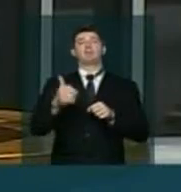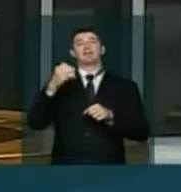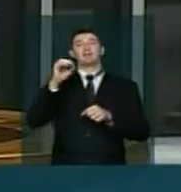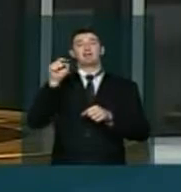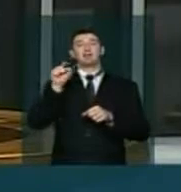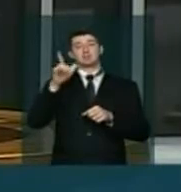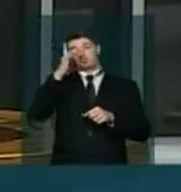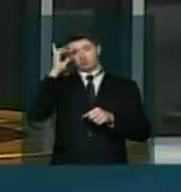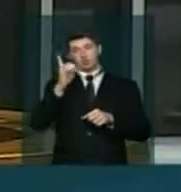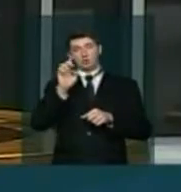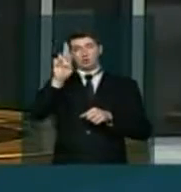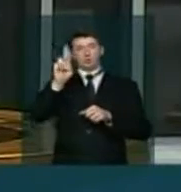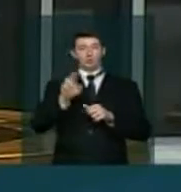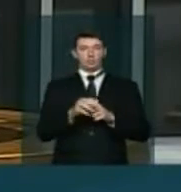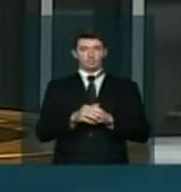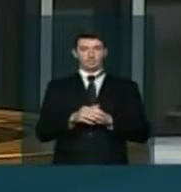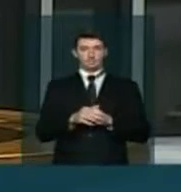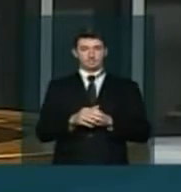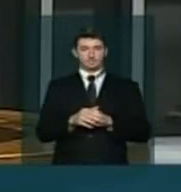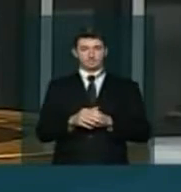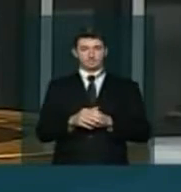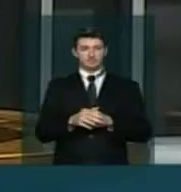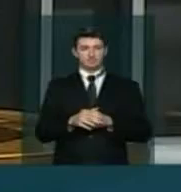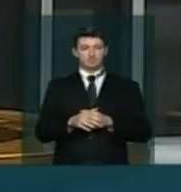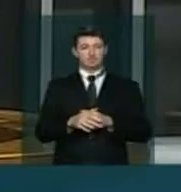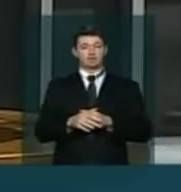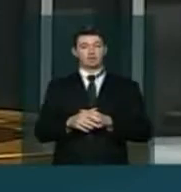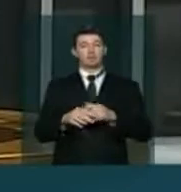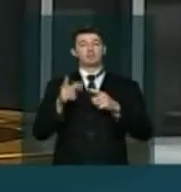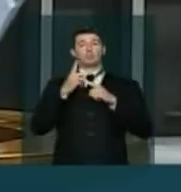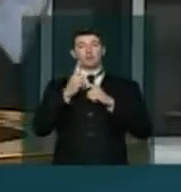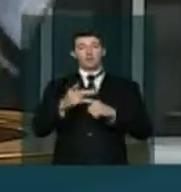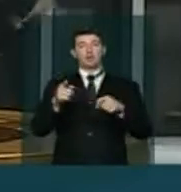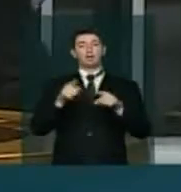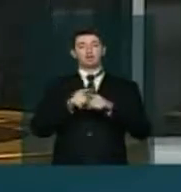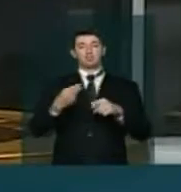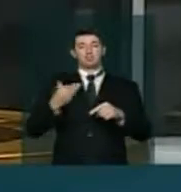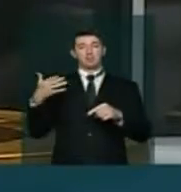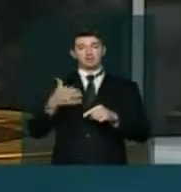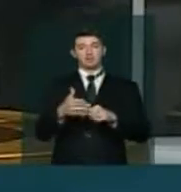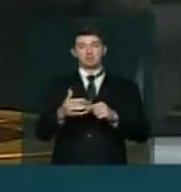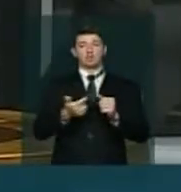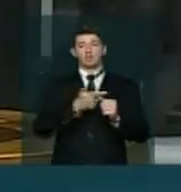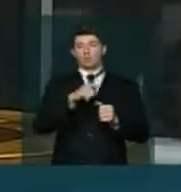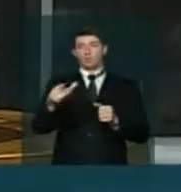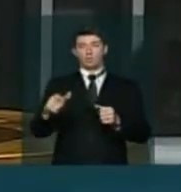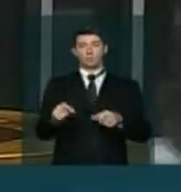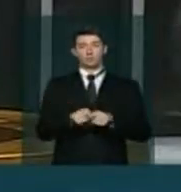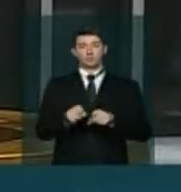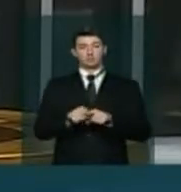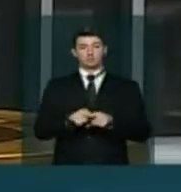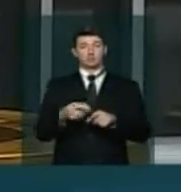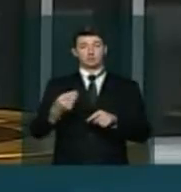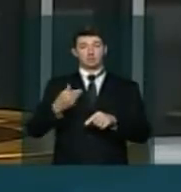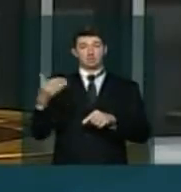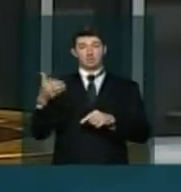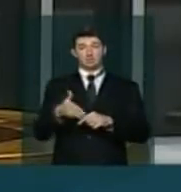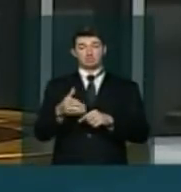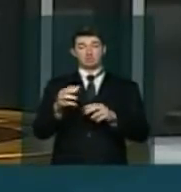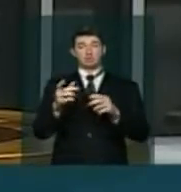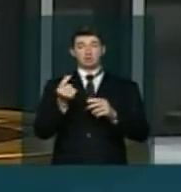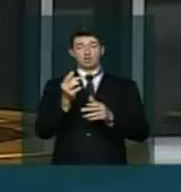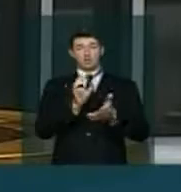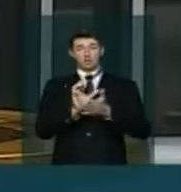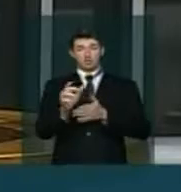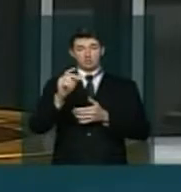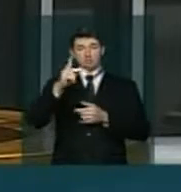10 mil doutores. E como tal, também buscar outros tipos de participação, da inversão da participação dos